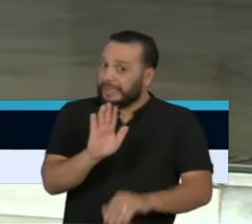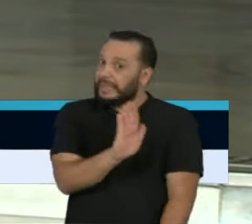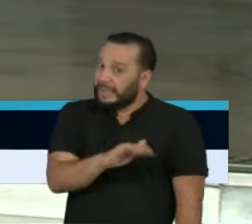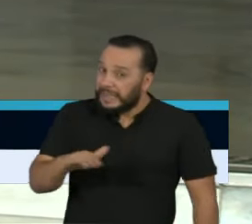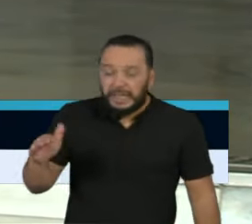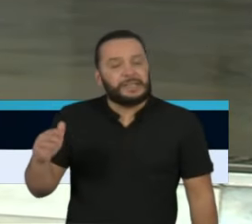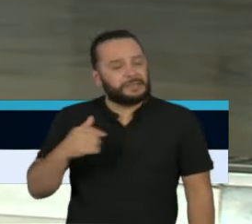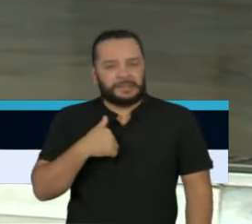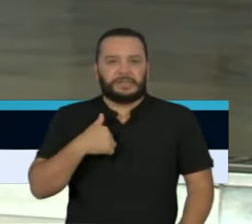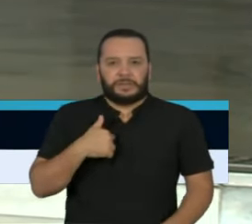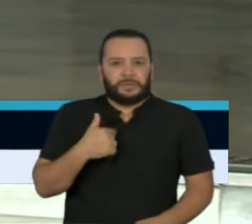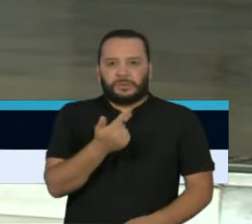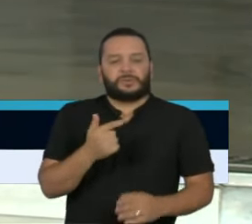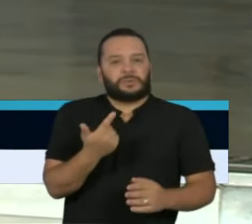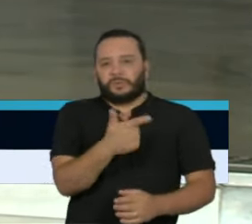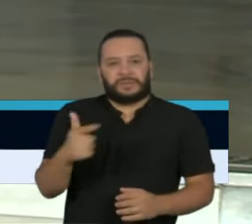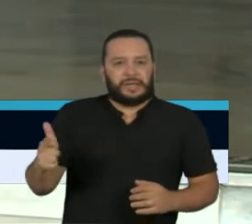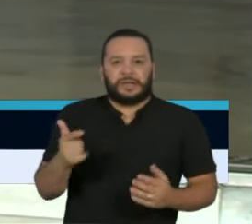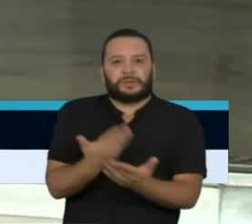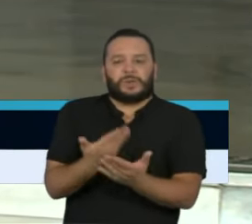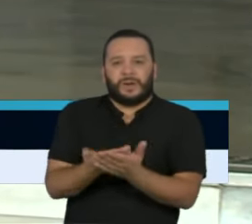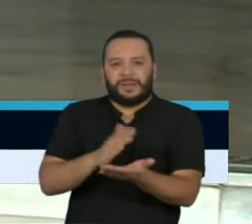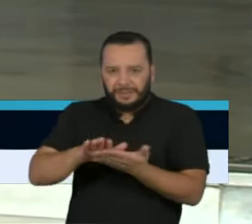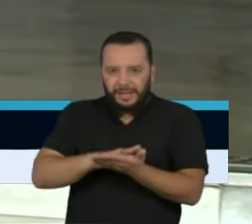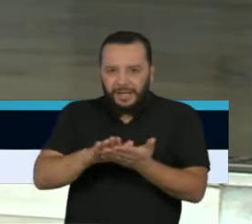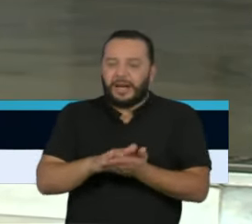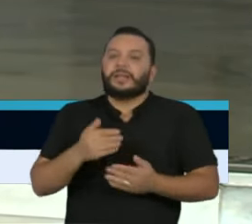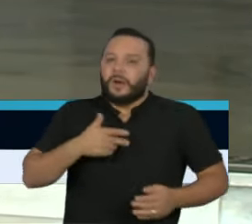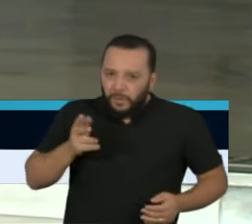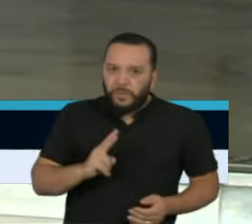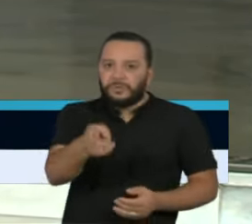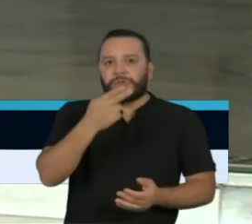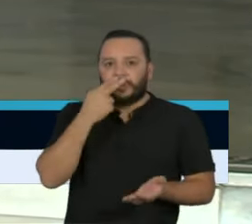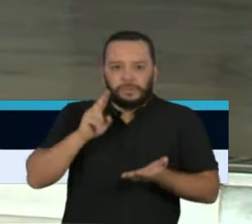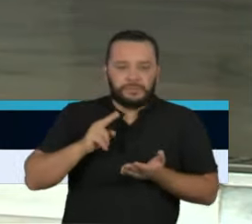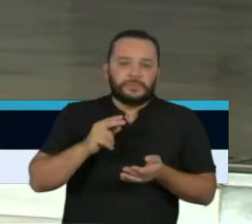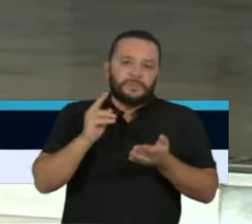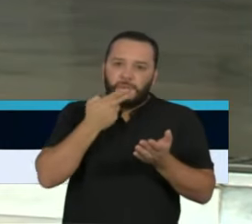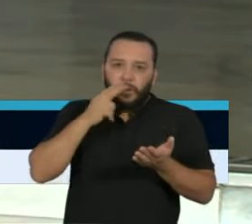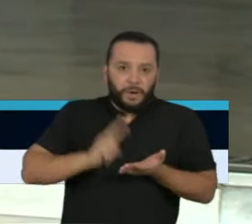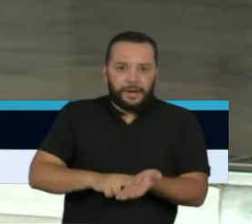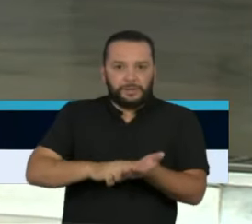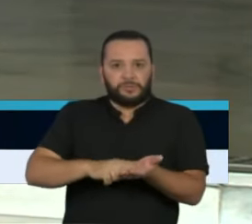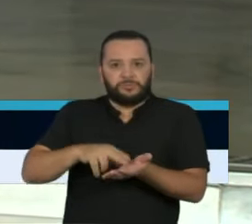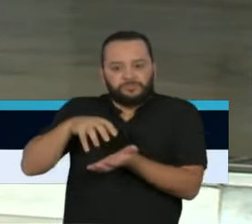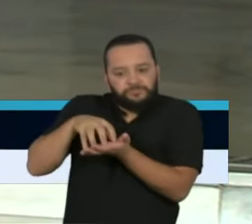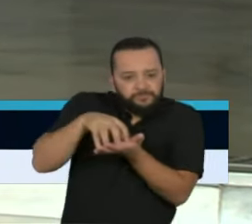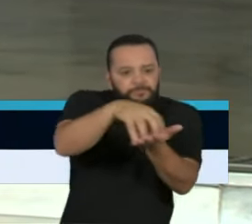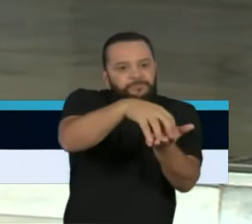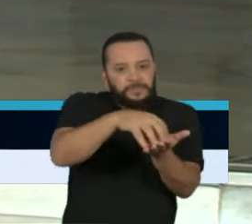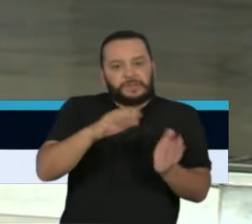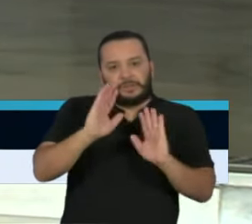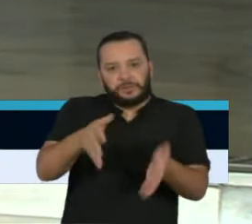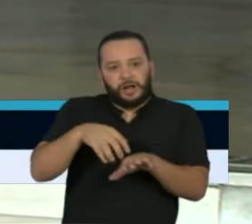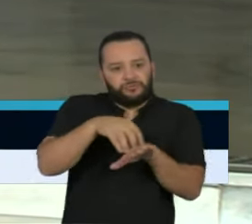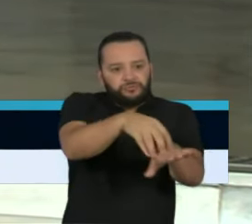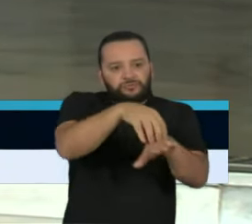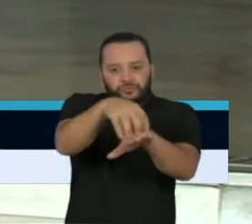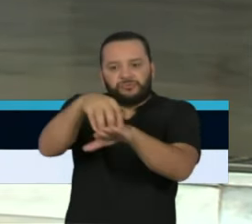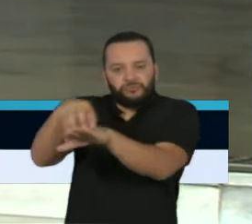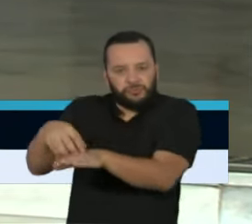pelos Correios, da mesma forma que já recebiam antes desta pandemia. A Prefeitura de São Paulo tem um